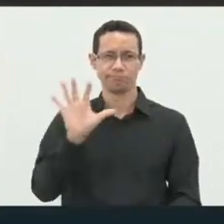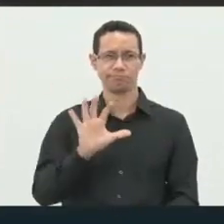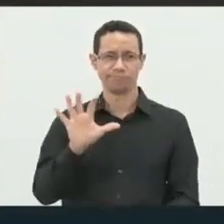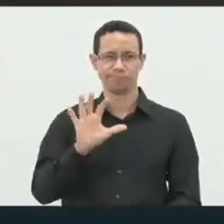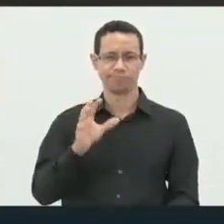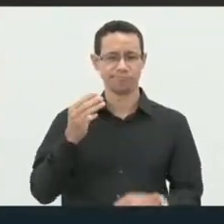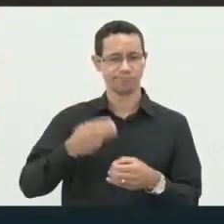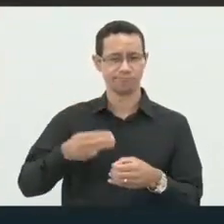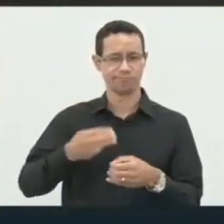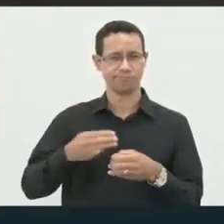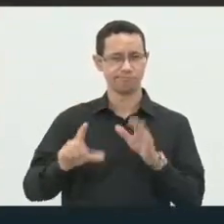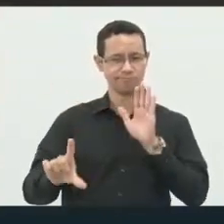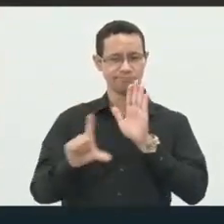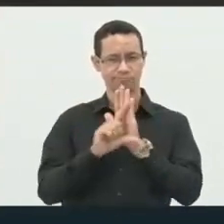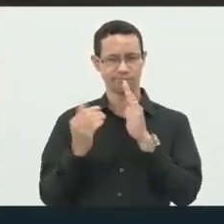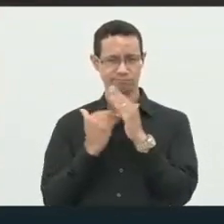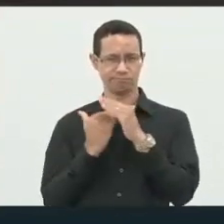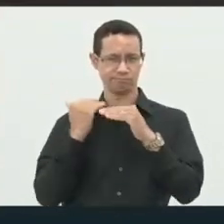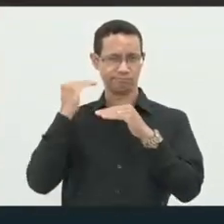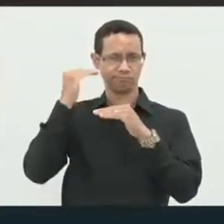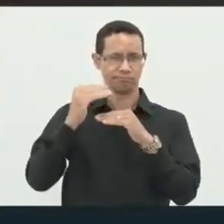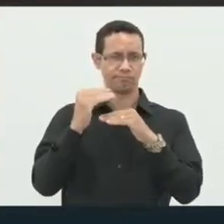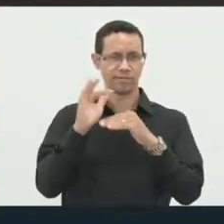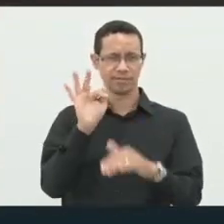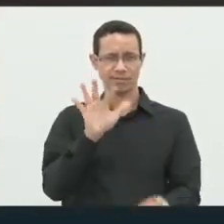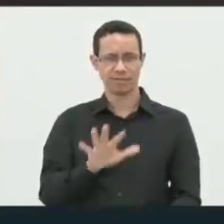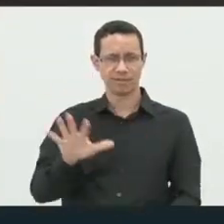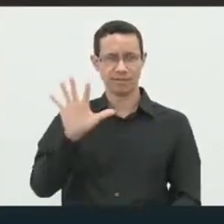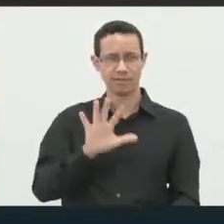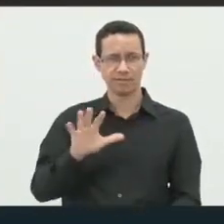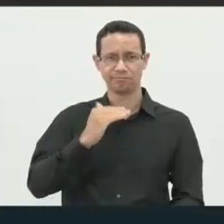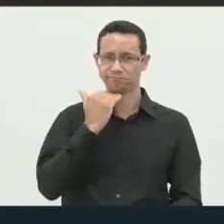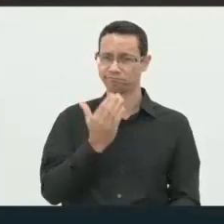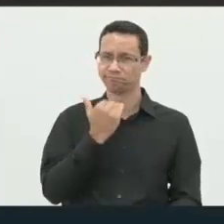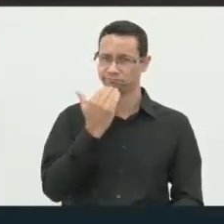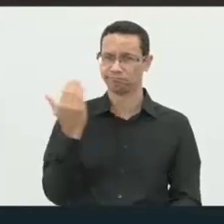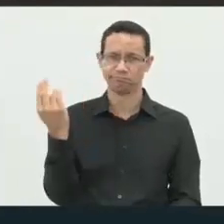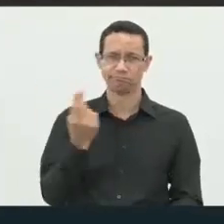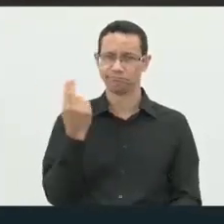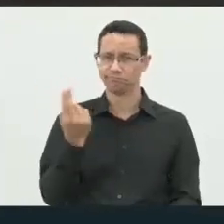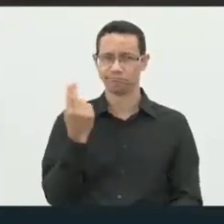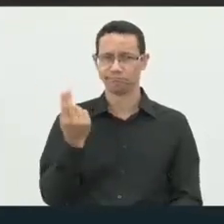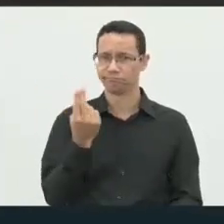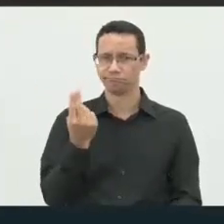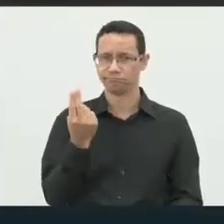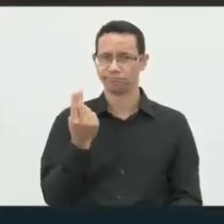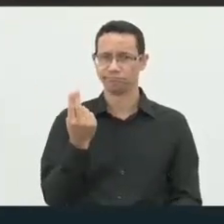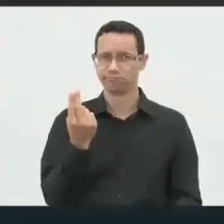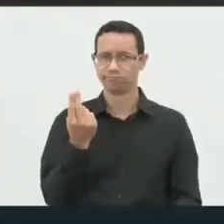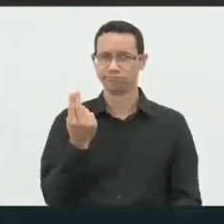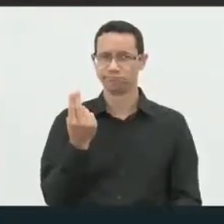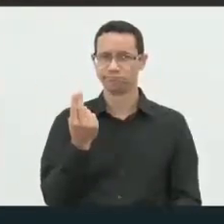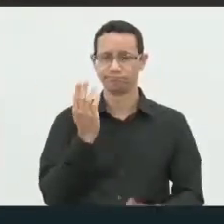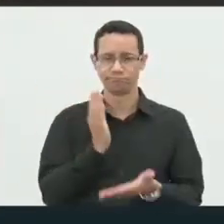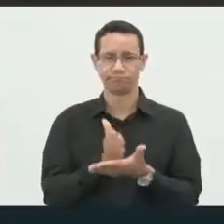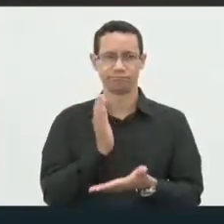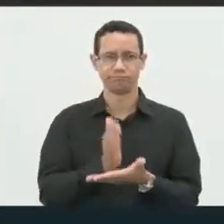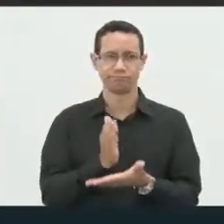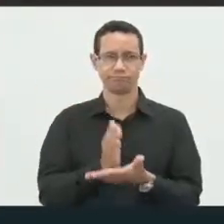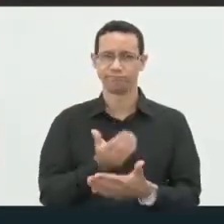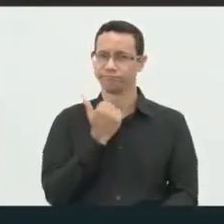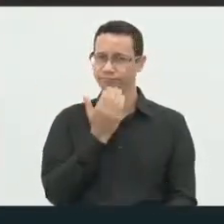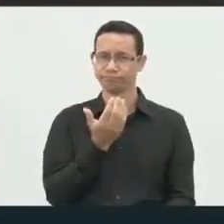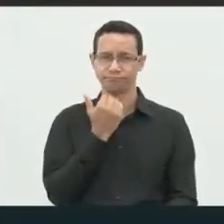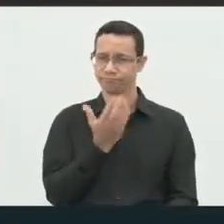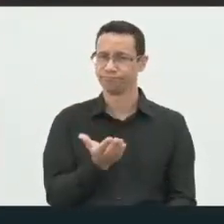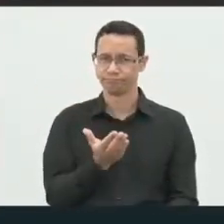vai se sobrepor a uma lei federal né Então nós não vamos conseguir acabar com a lei com a lei federal e causas